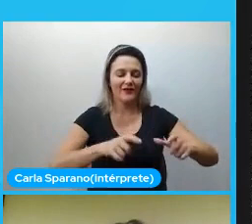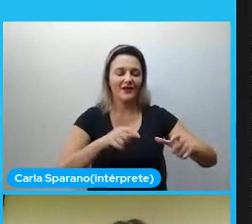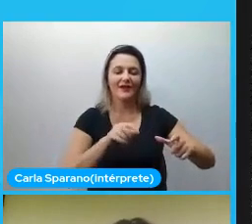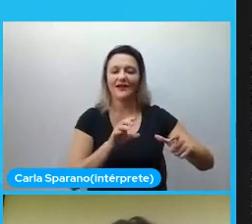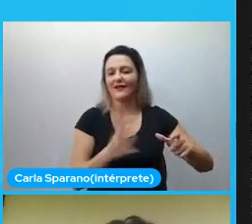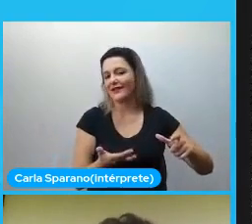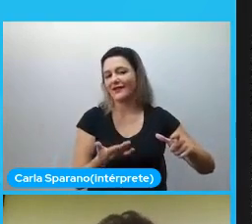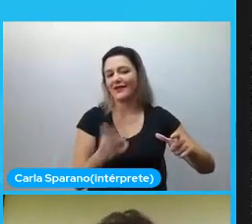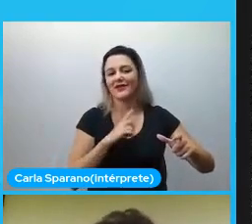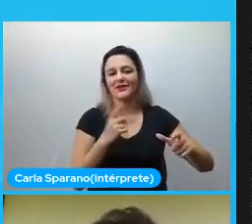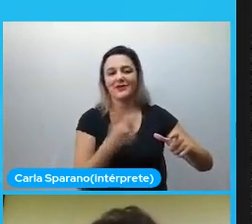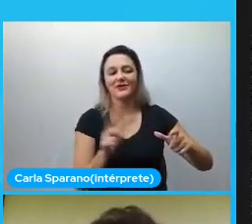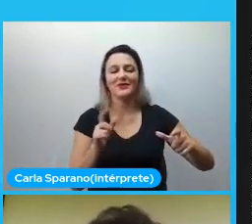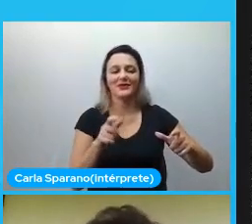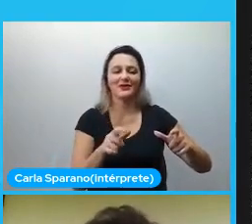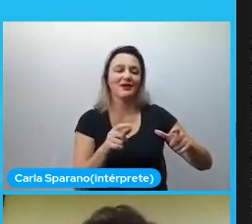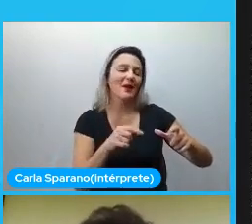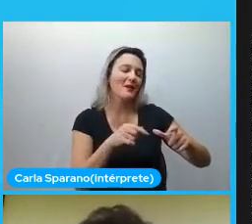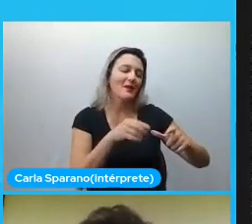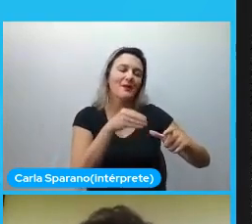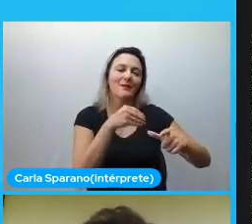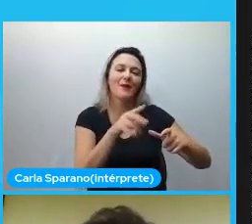botava umas vinhetinhas, por exemplo.